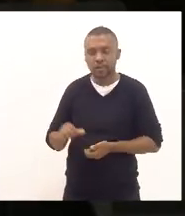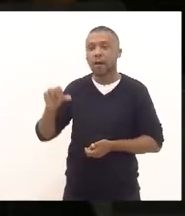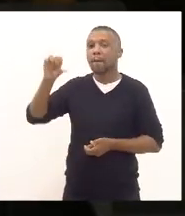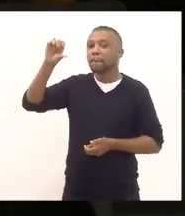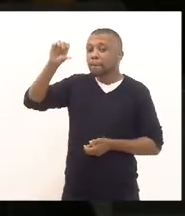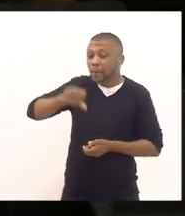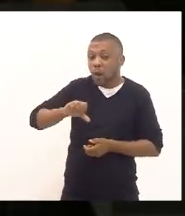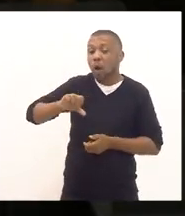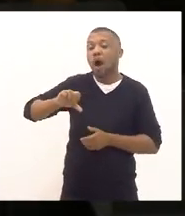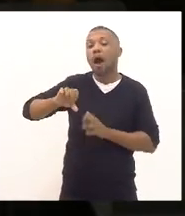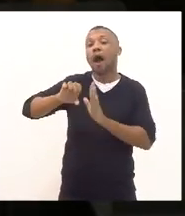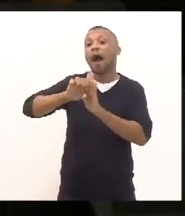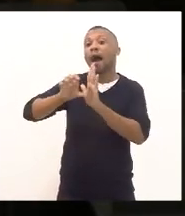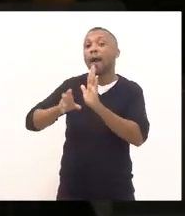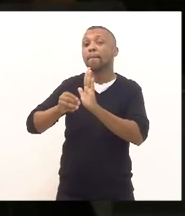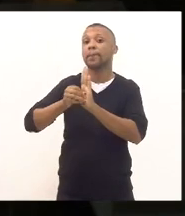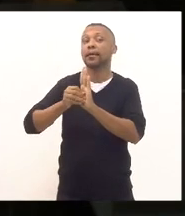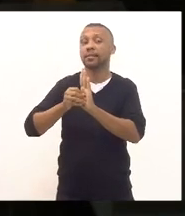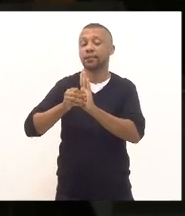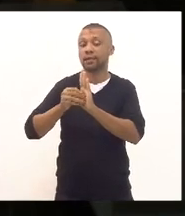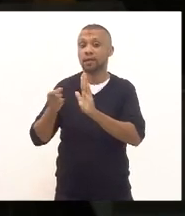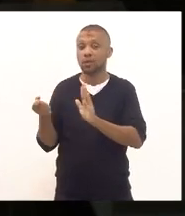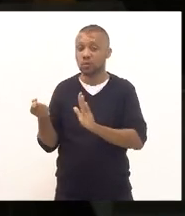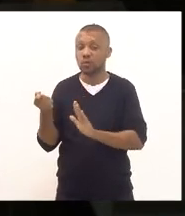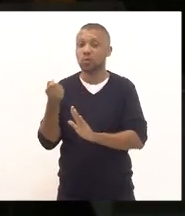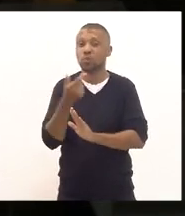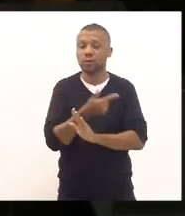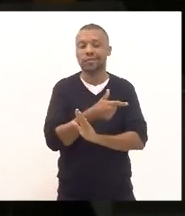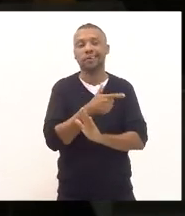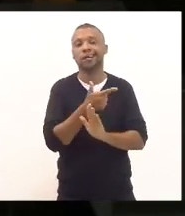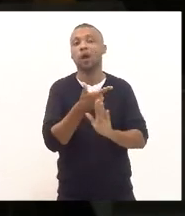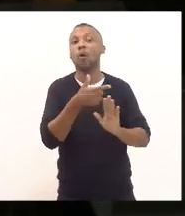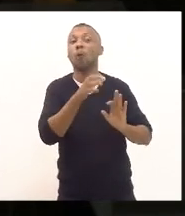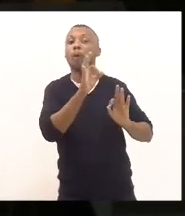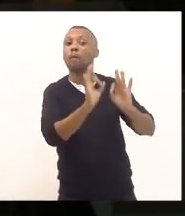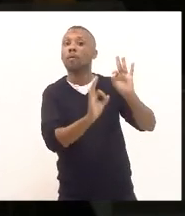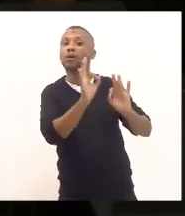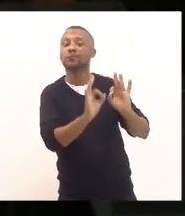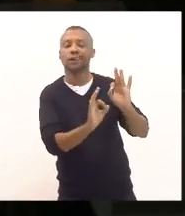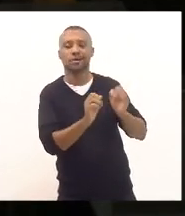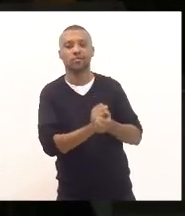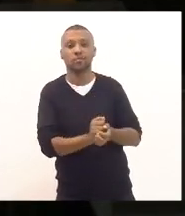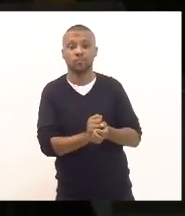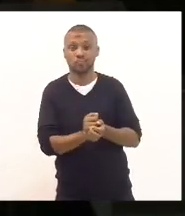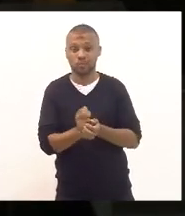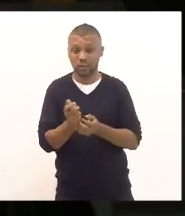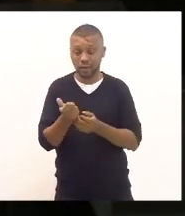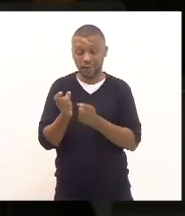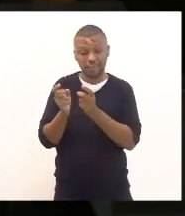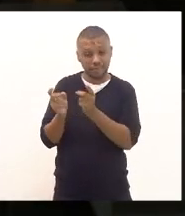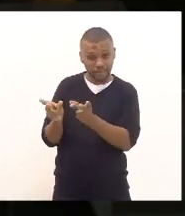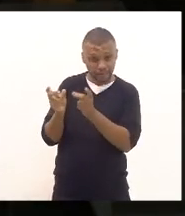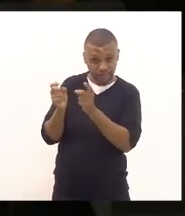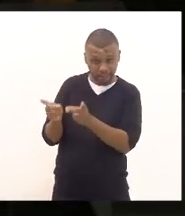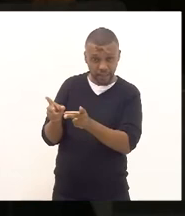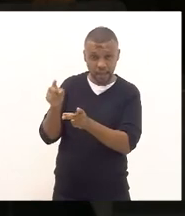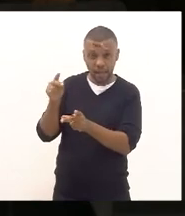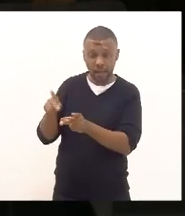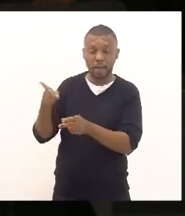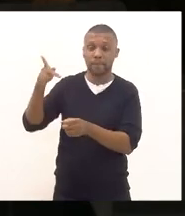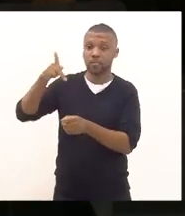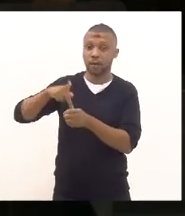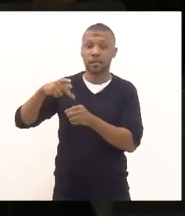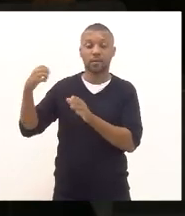a emenda do que o soneto não irão privatizar Petrobras que é um